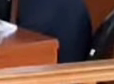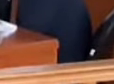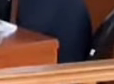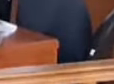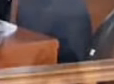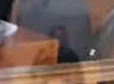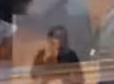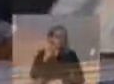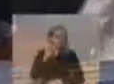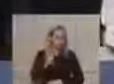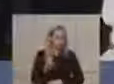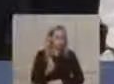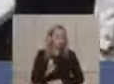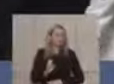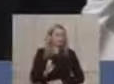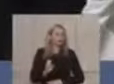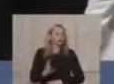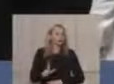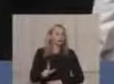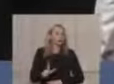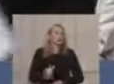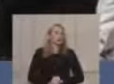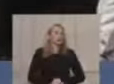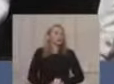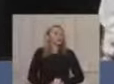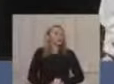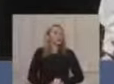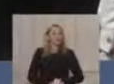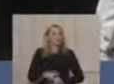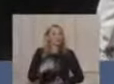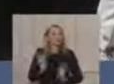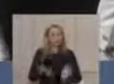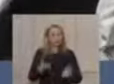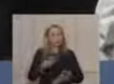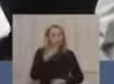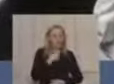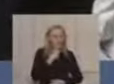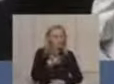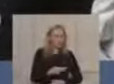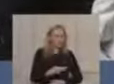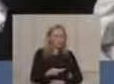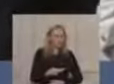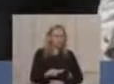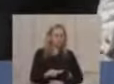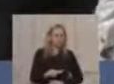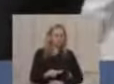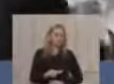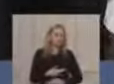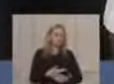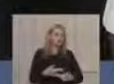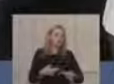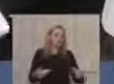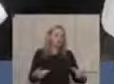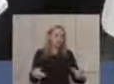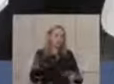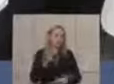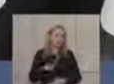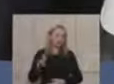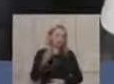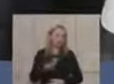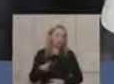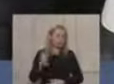aqui no nosso município. Eu venho aqui hoje externar a insatisfação de milhares de usuários, assim como eu, da